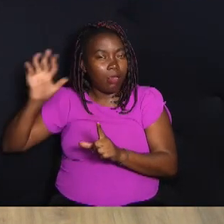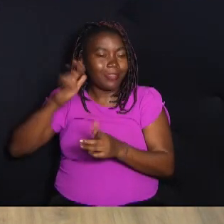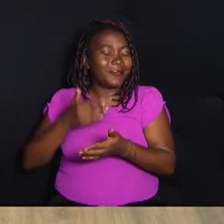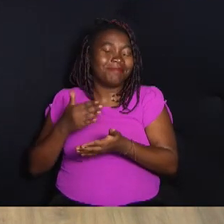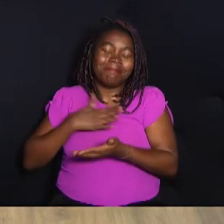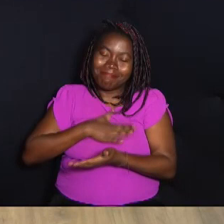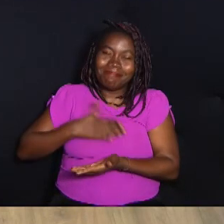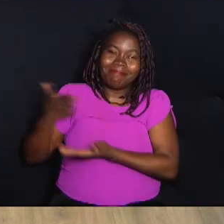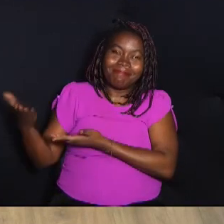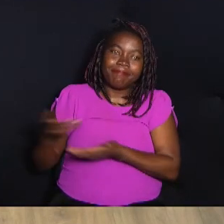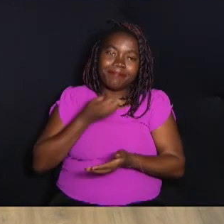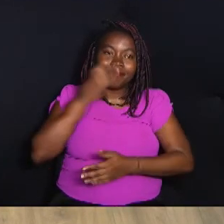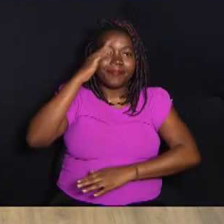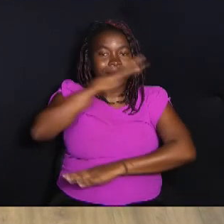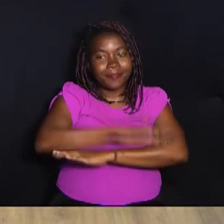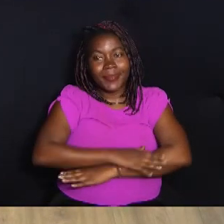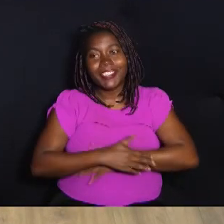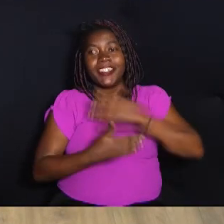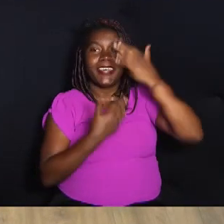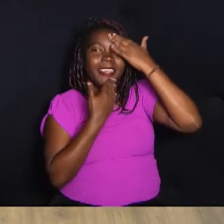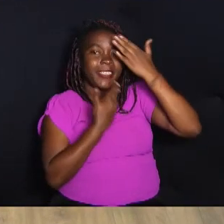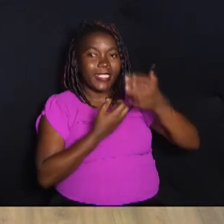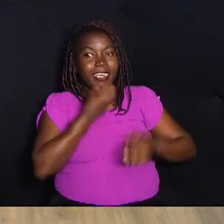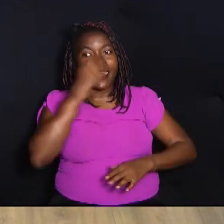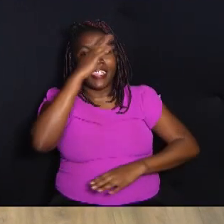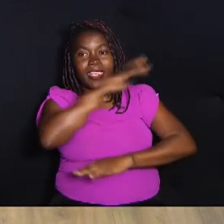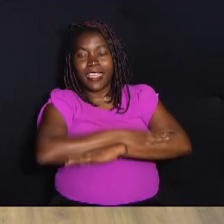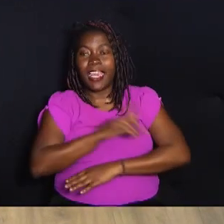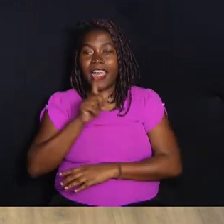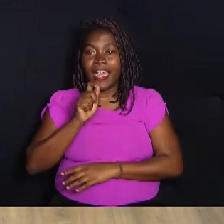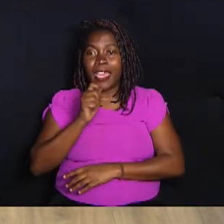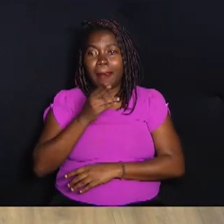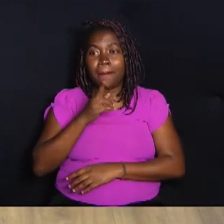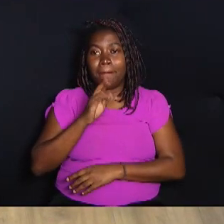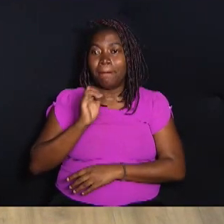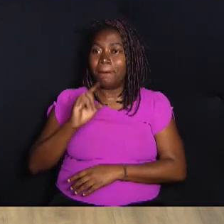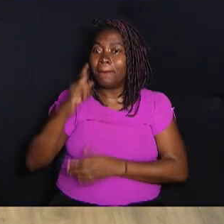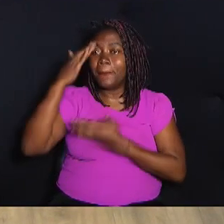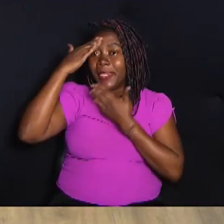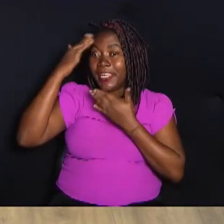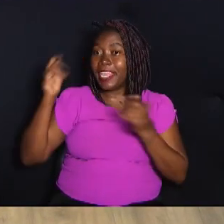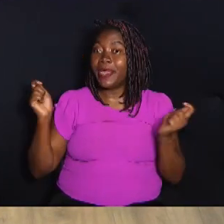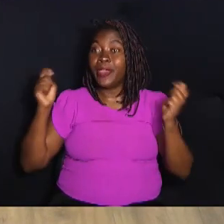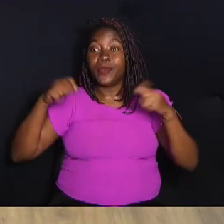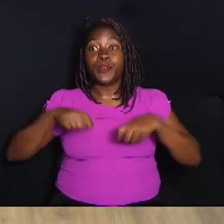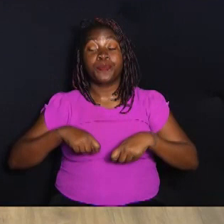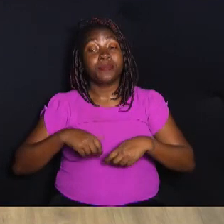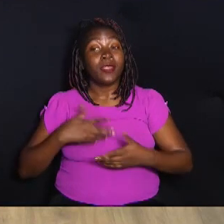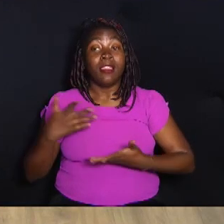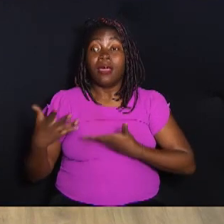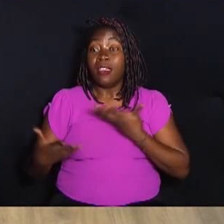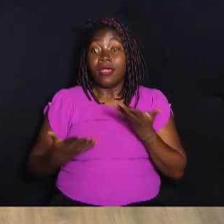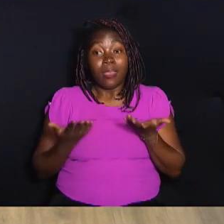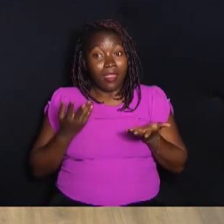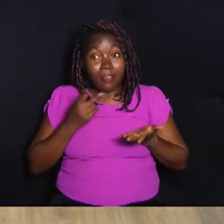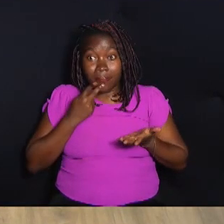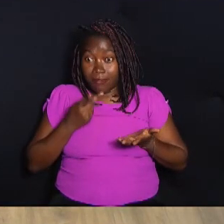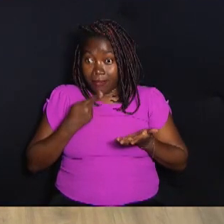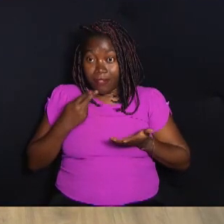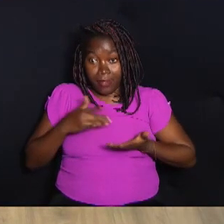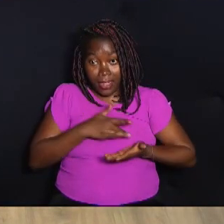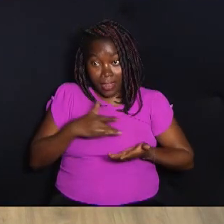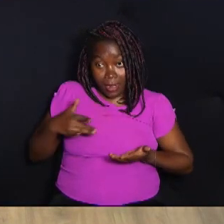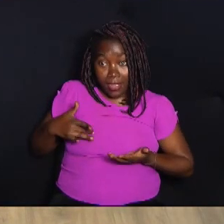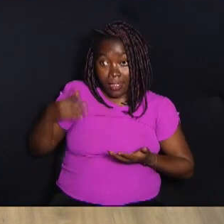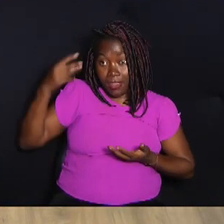bem-vinda e boa tarde. Obrigada, boa tarde, Gabriel. Obrigada pela oportunidade. Quando a gente fala de saúde mental, é